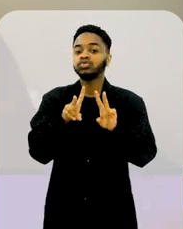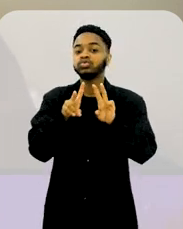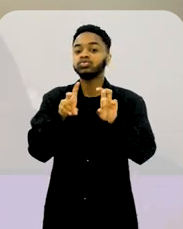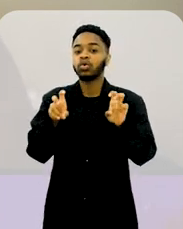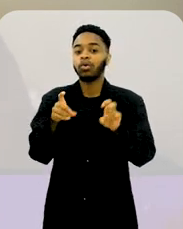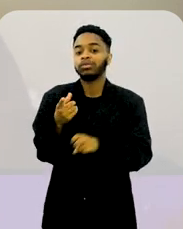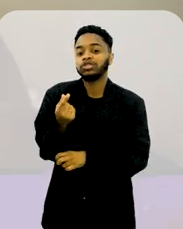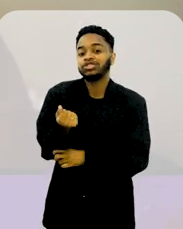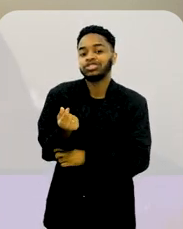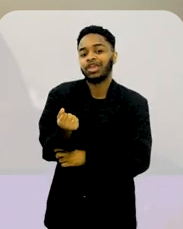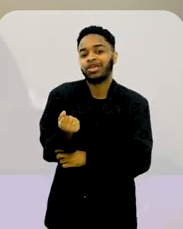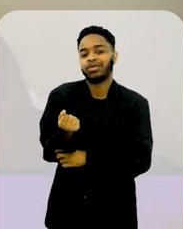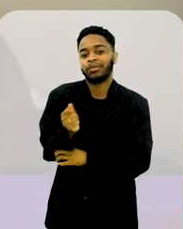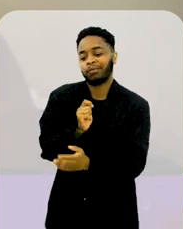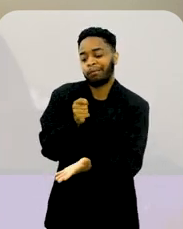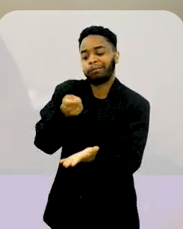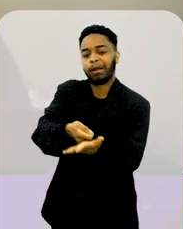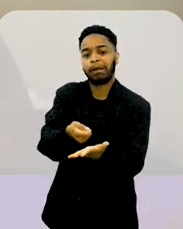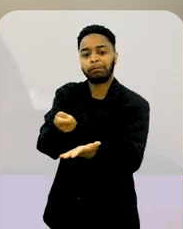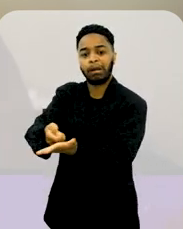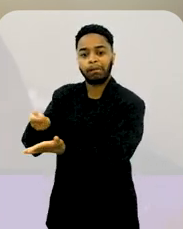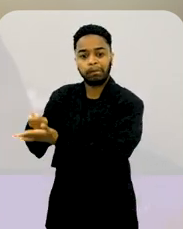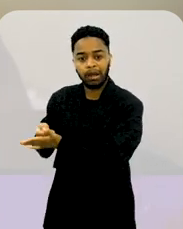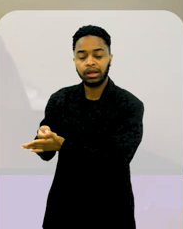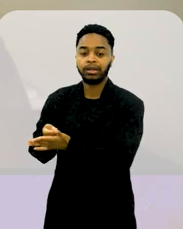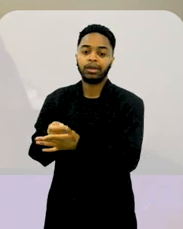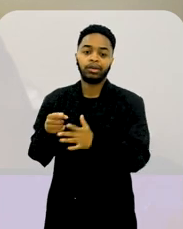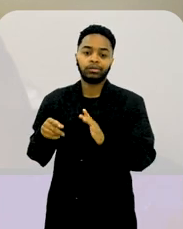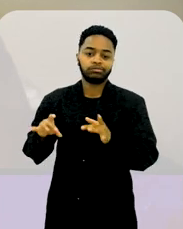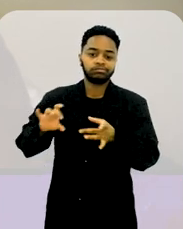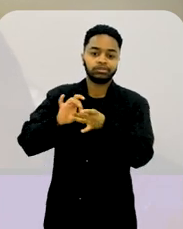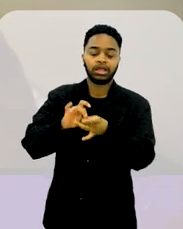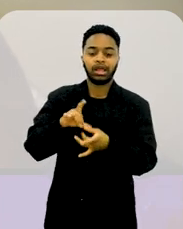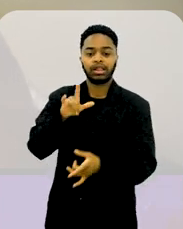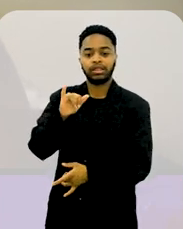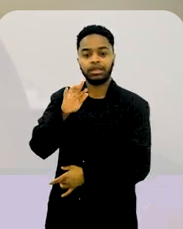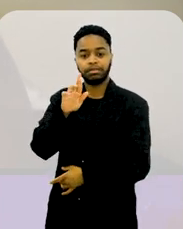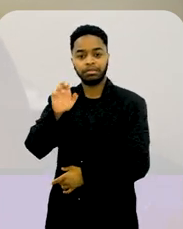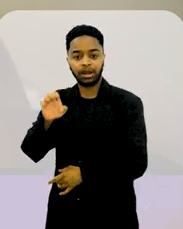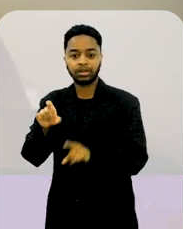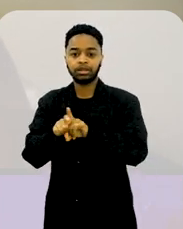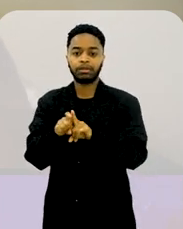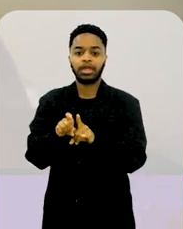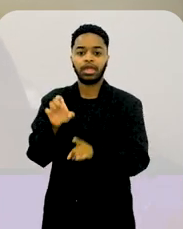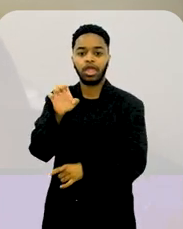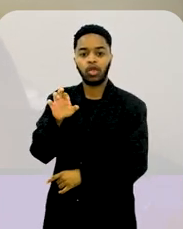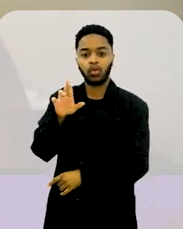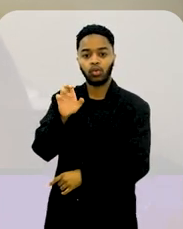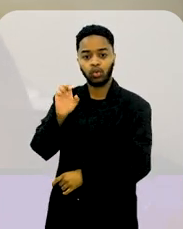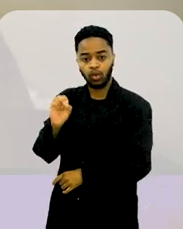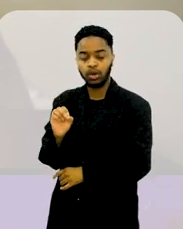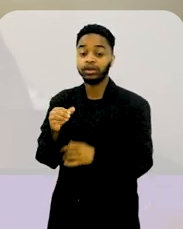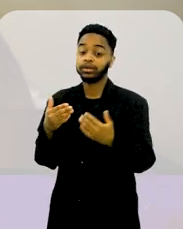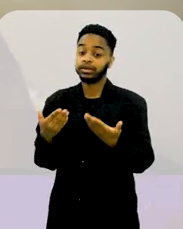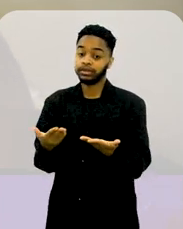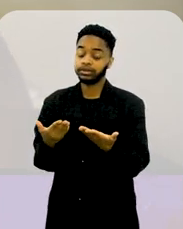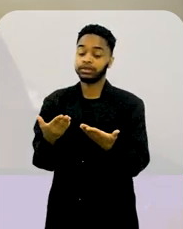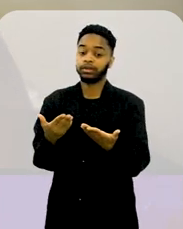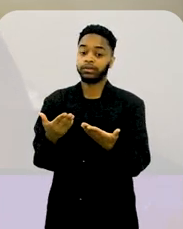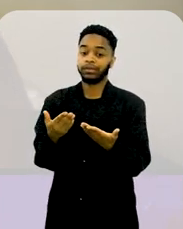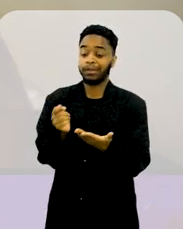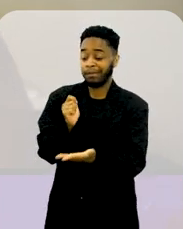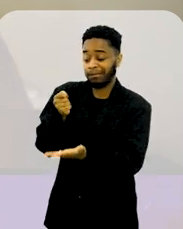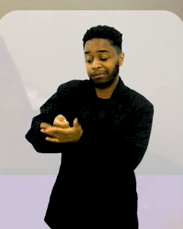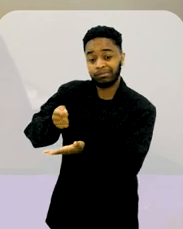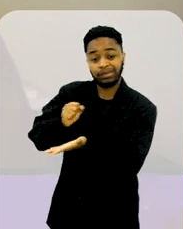câmbio o peso do real para o peso da libra do Euro isso daí obviamente faz com que potencialize